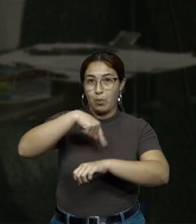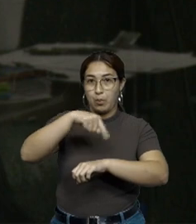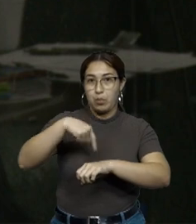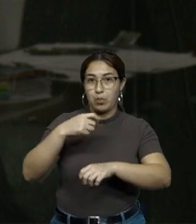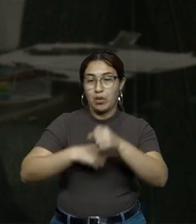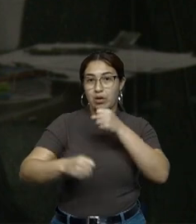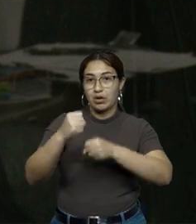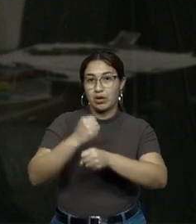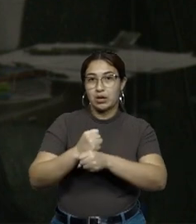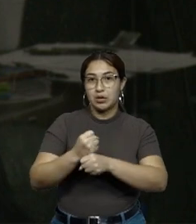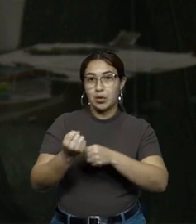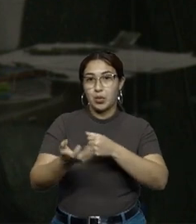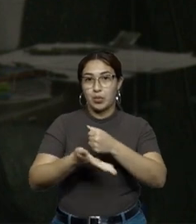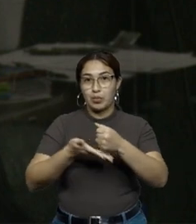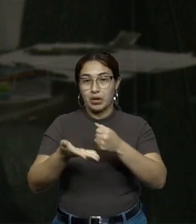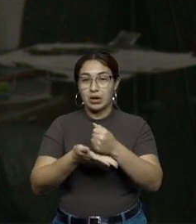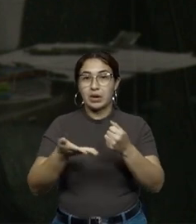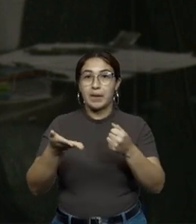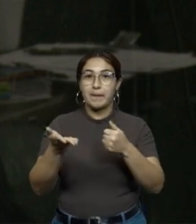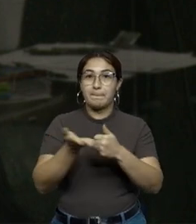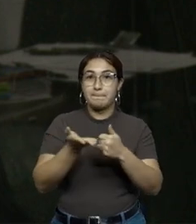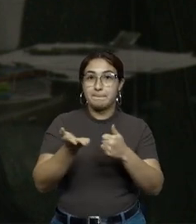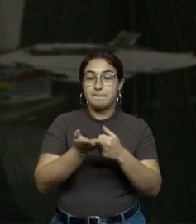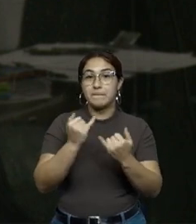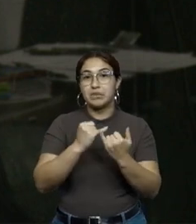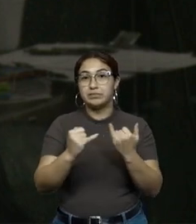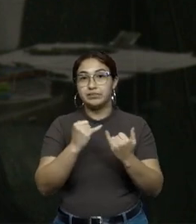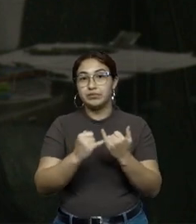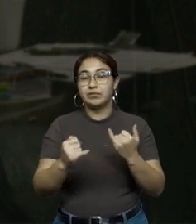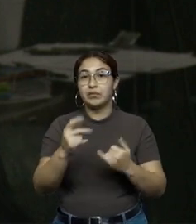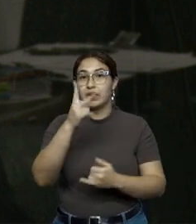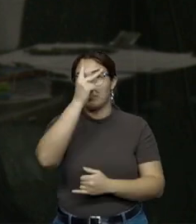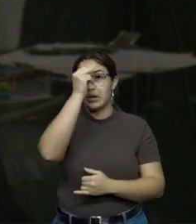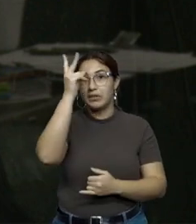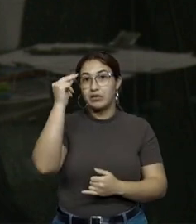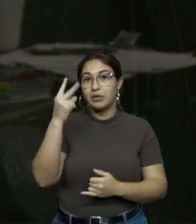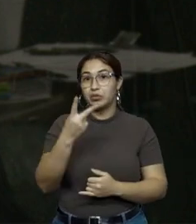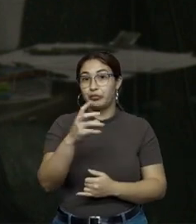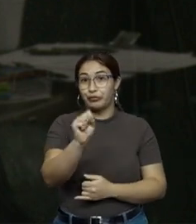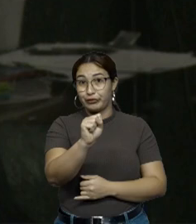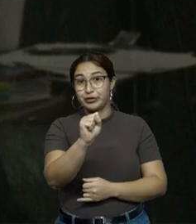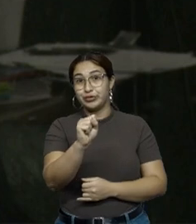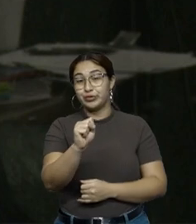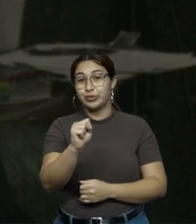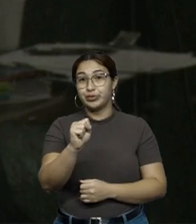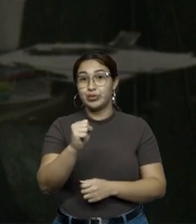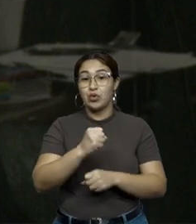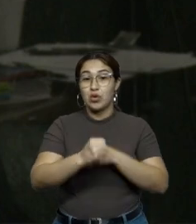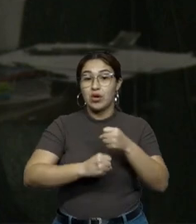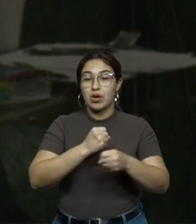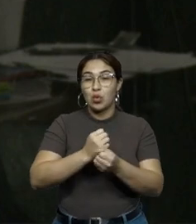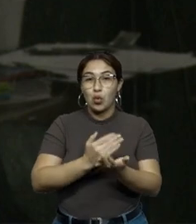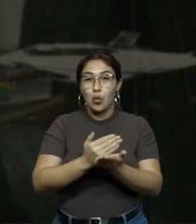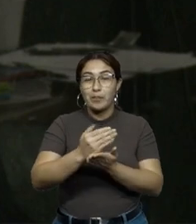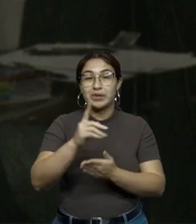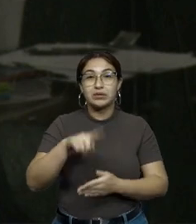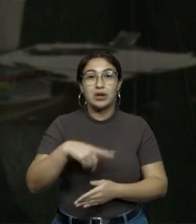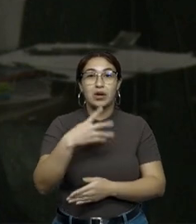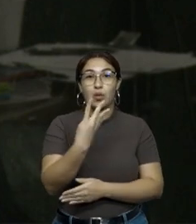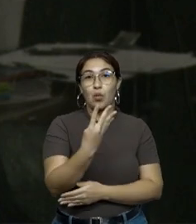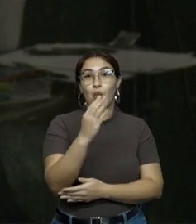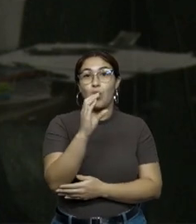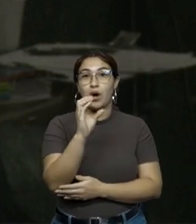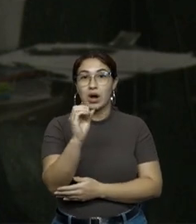os anos finais do Ensino Fundamental eo médio 32 aulas na Prefeitura São 28 anos iniciais São 40